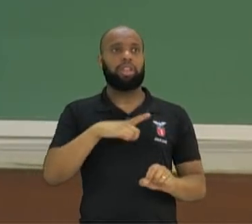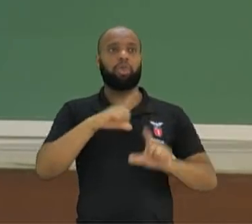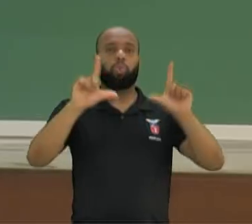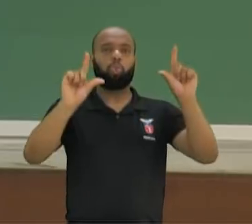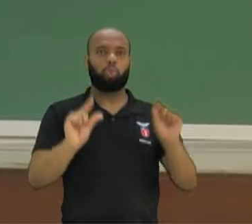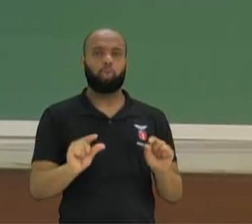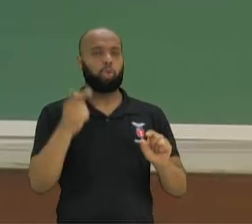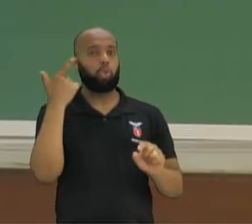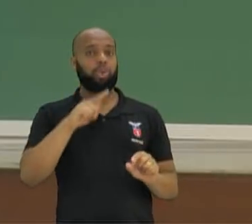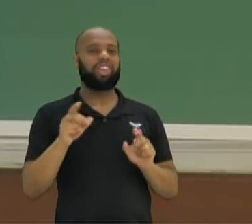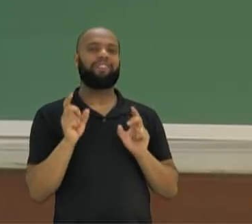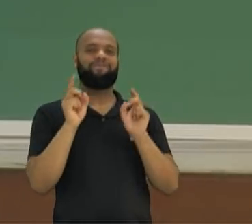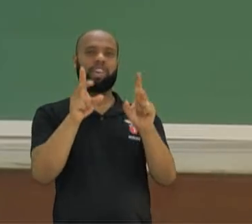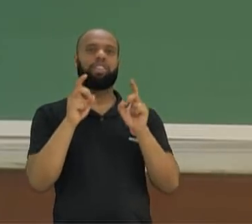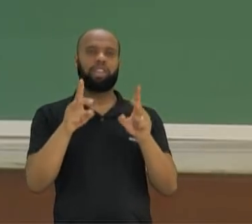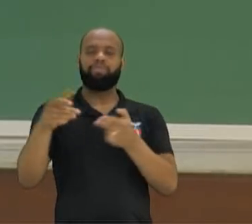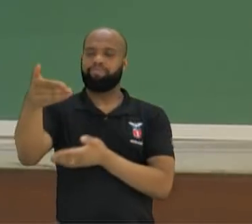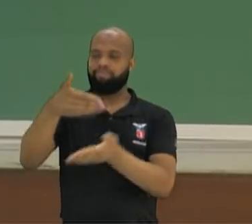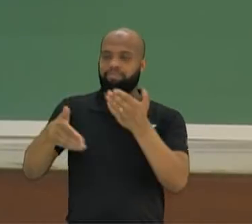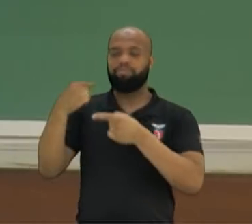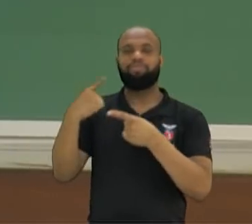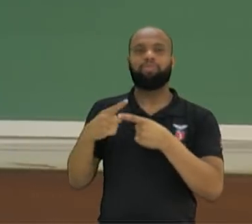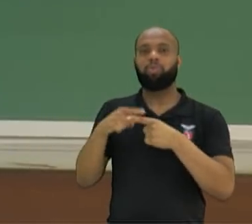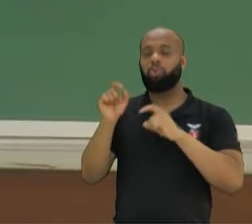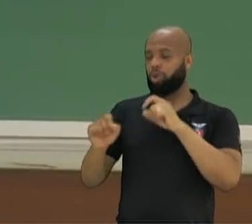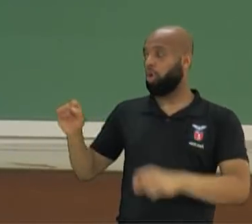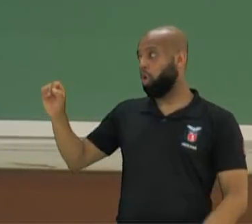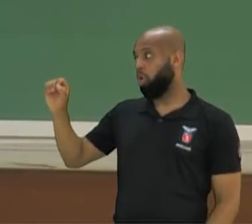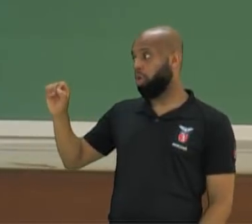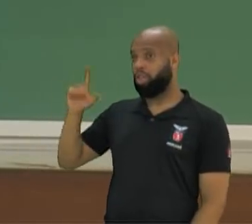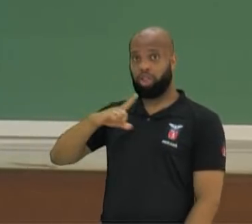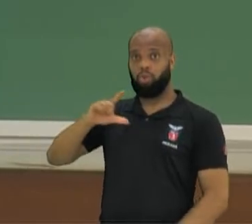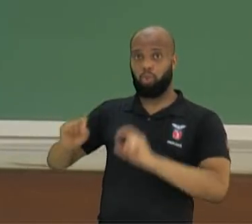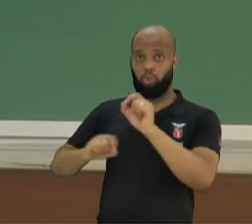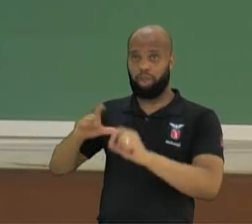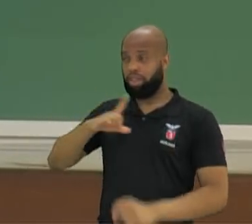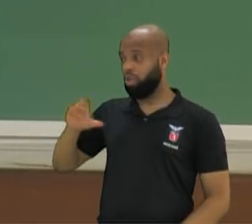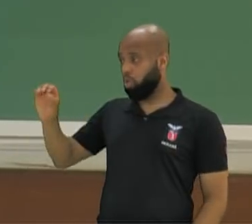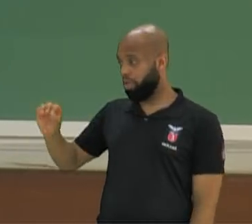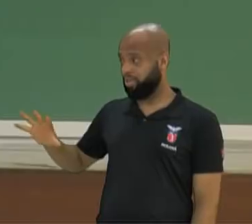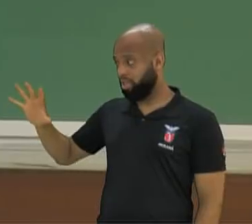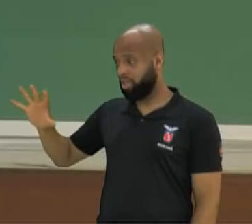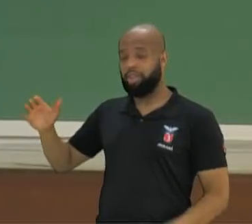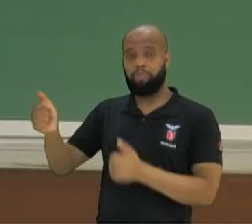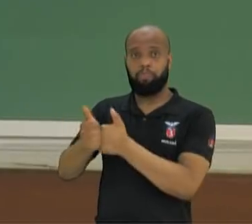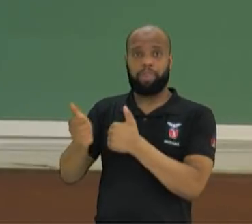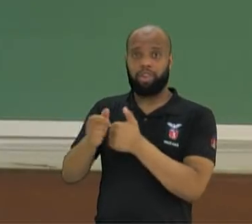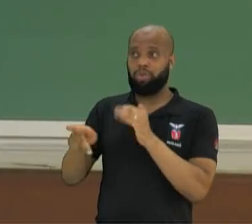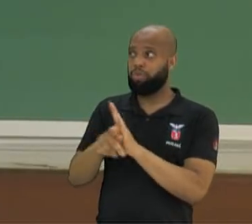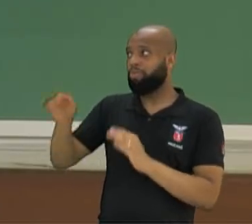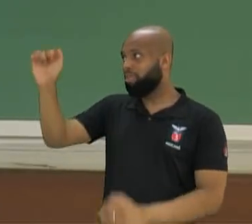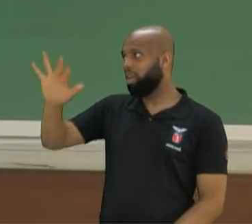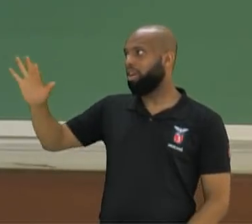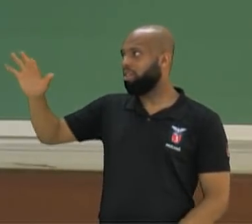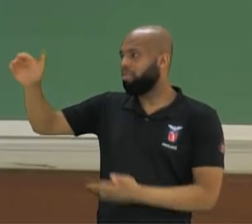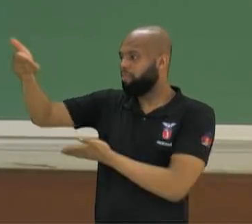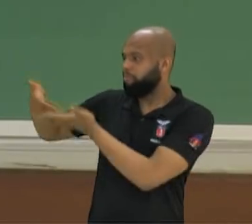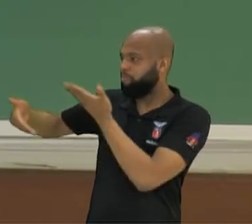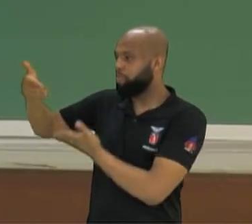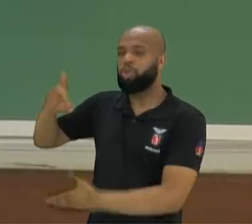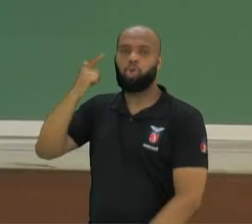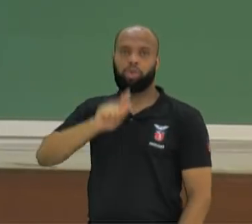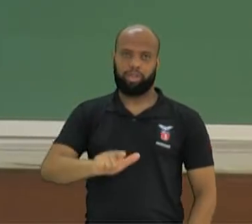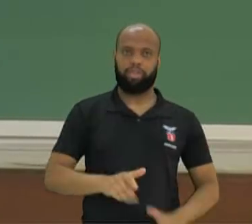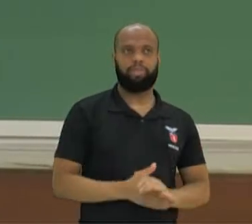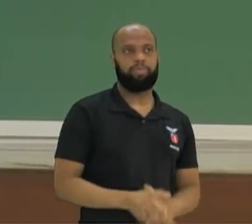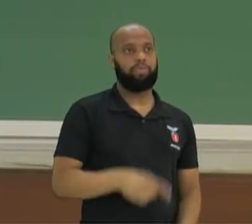devido à proximidade do continente, Austrália e Nova Zelândia, dos países da Ásia. Aqui,